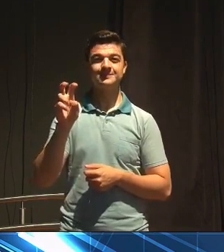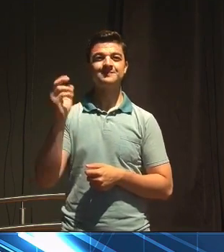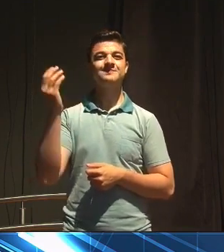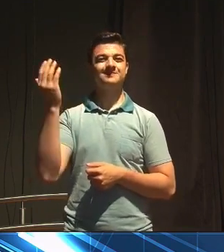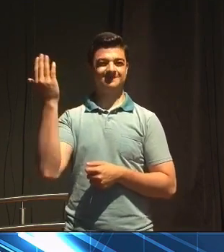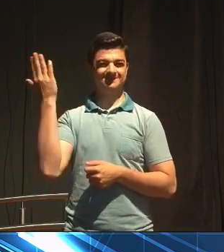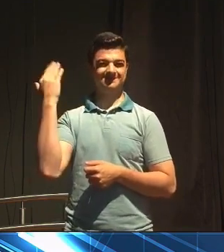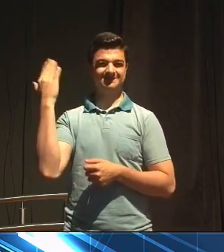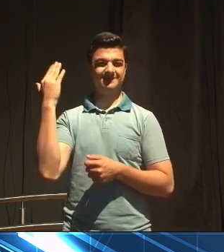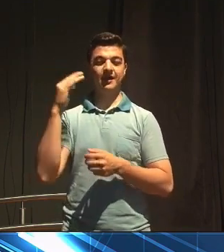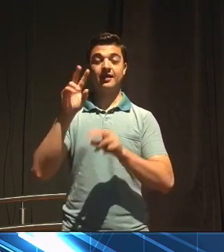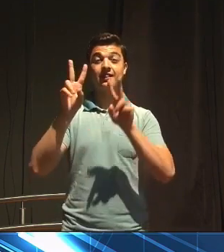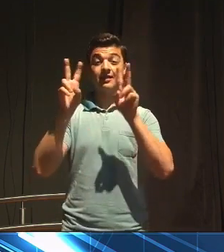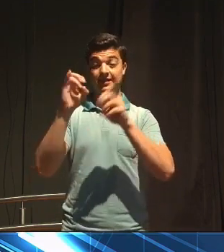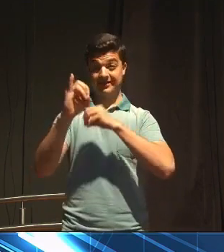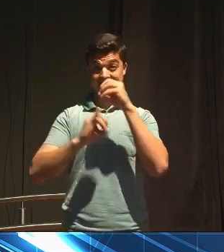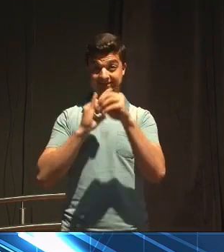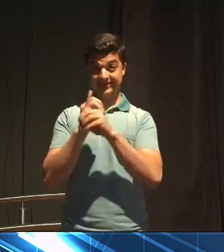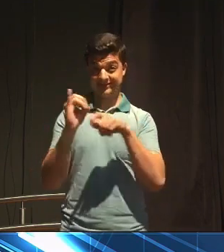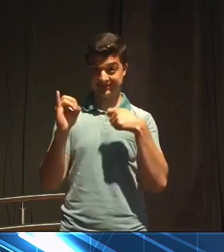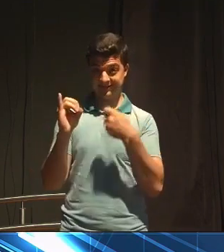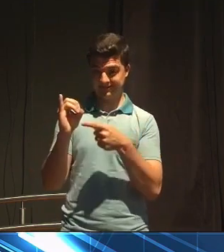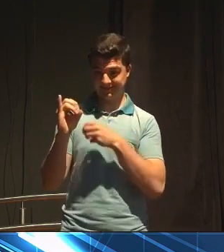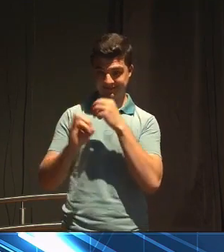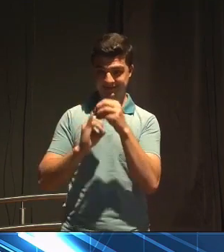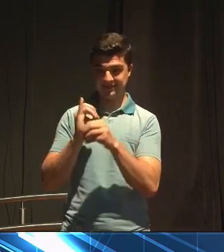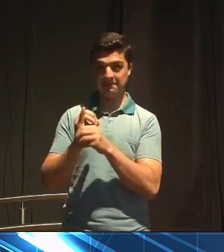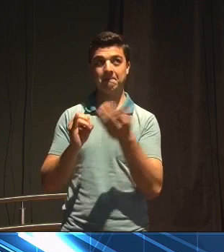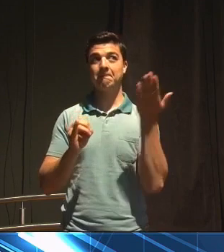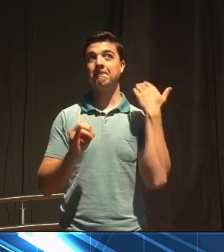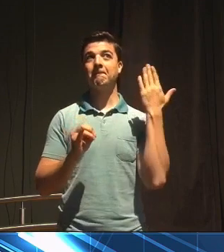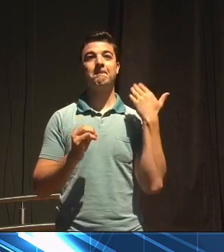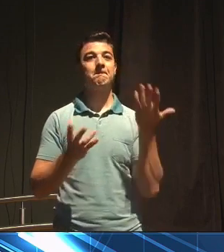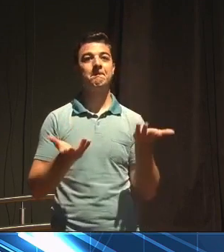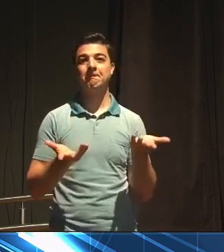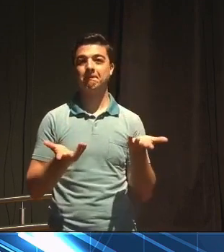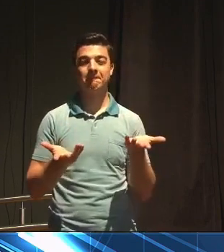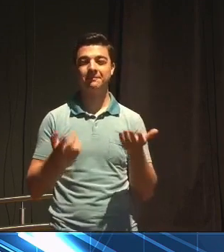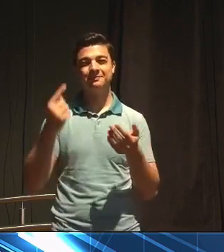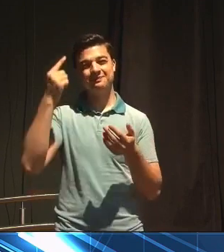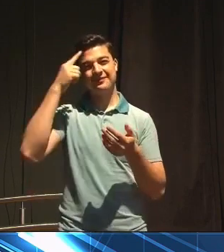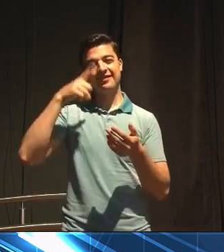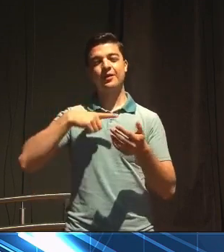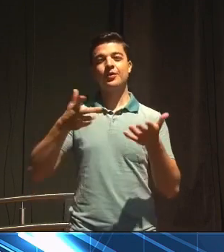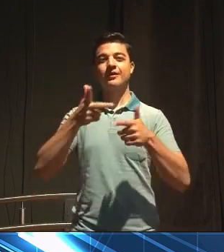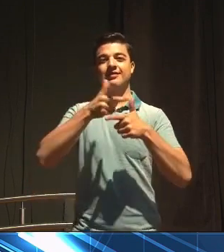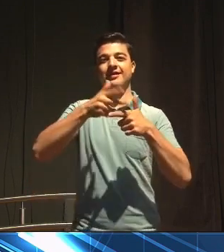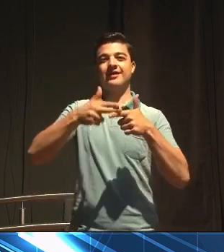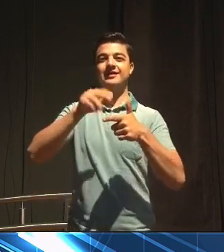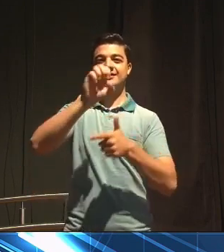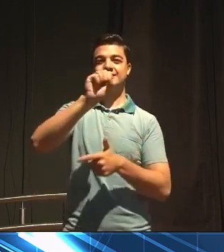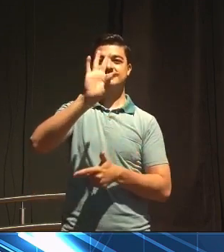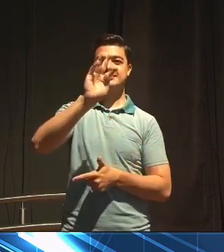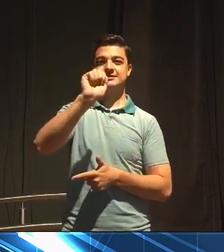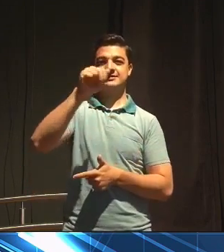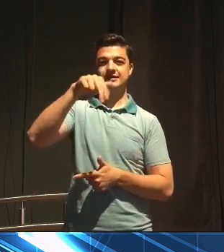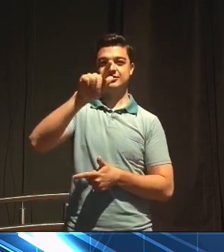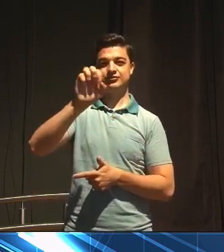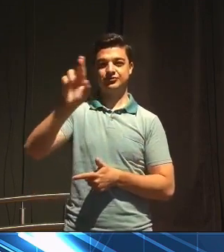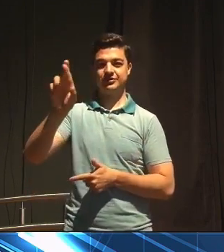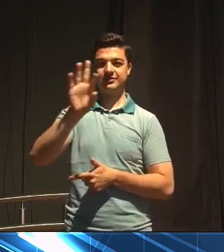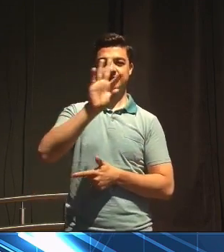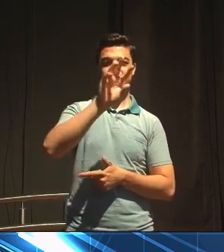ouvia falar no termo internet. Eu adoro que esse ano teve a 4ª temporada do Stranger Things, e tem um episódio